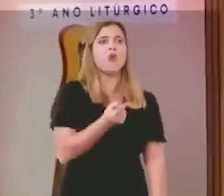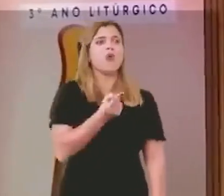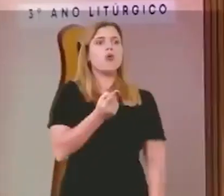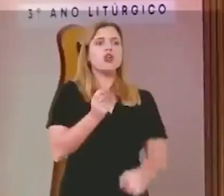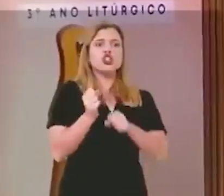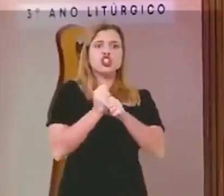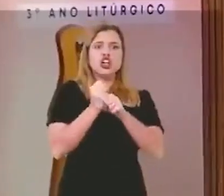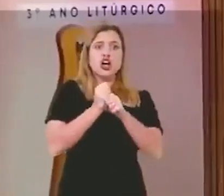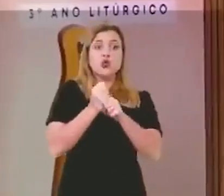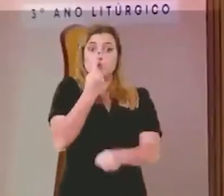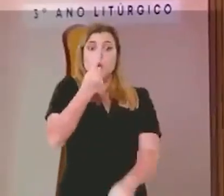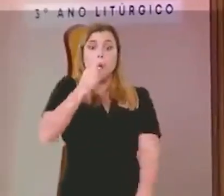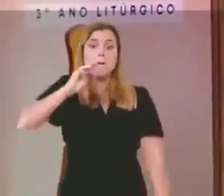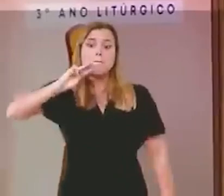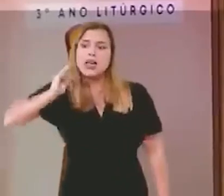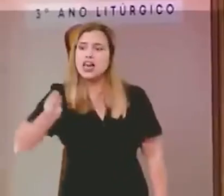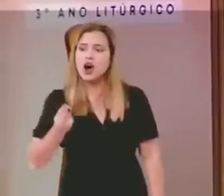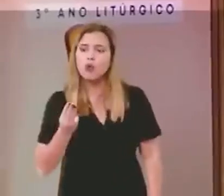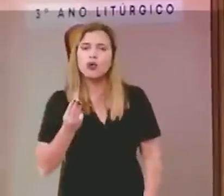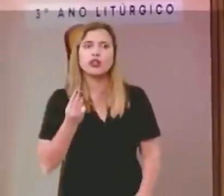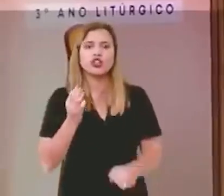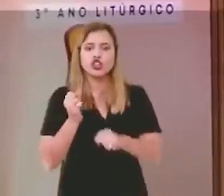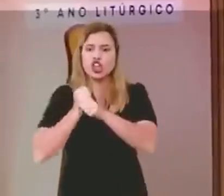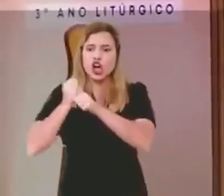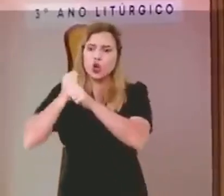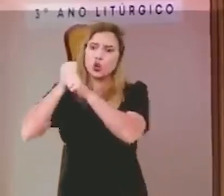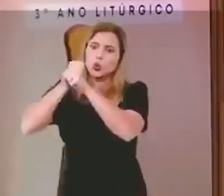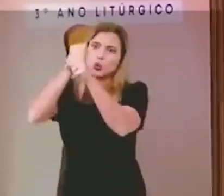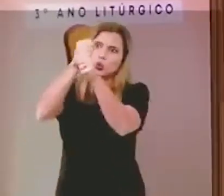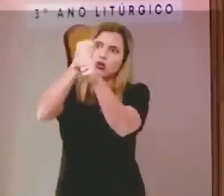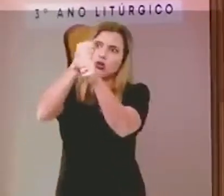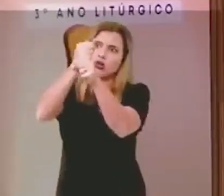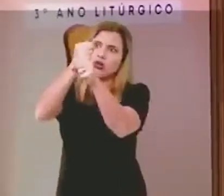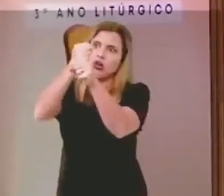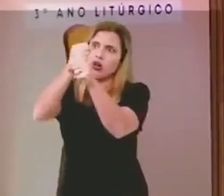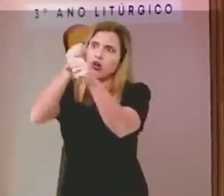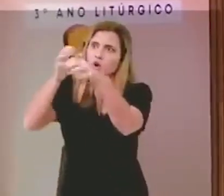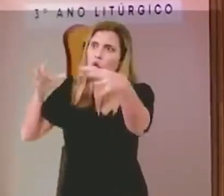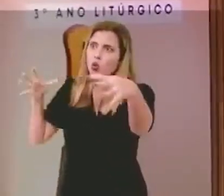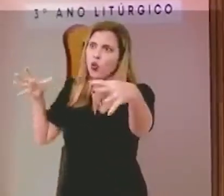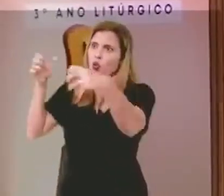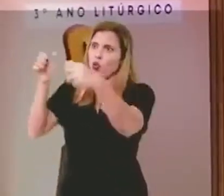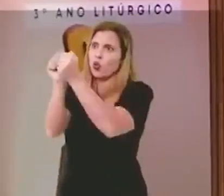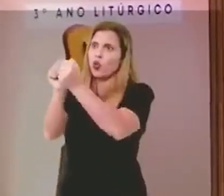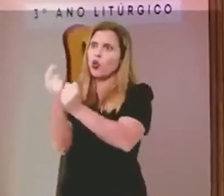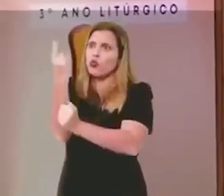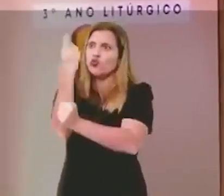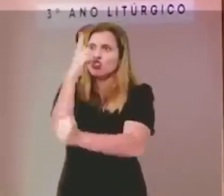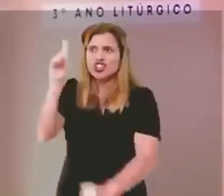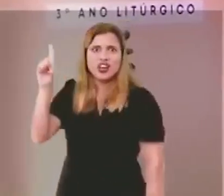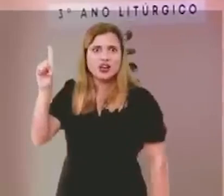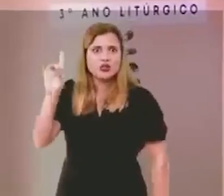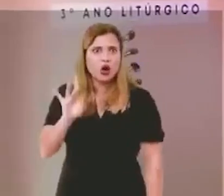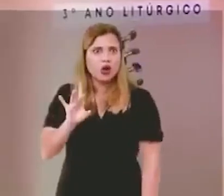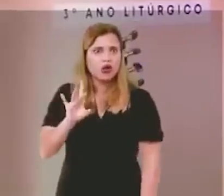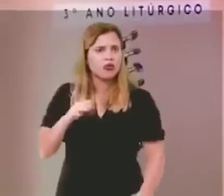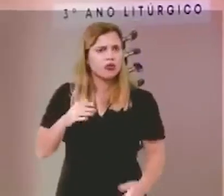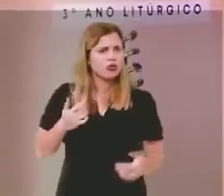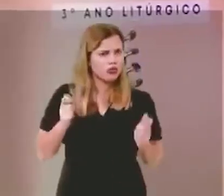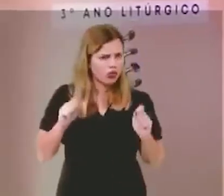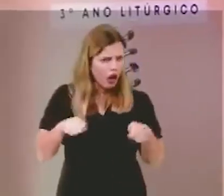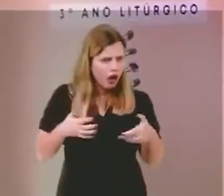um milhão de anos, você não tem mais um milhão de anos, certo? Claro. Mas se eu lhe